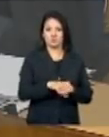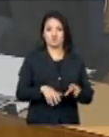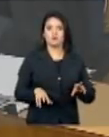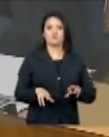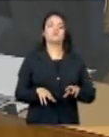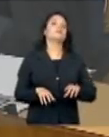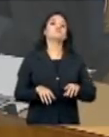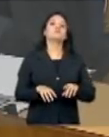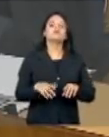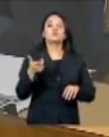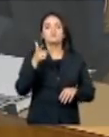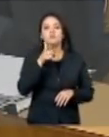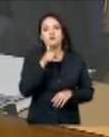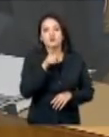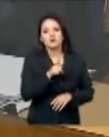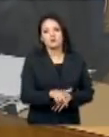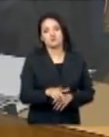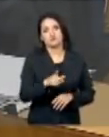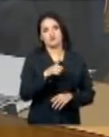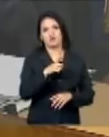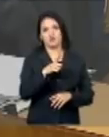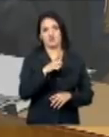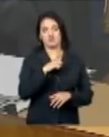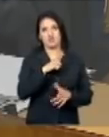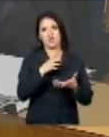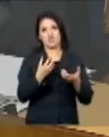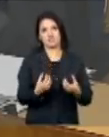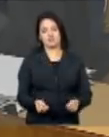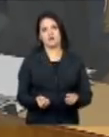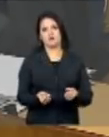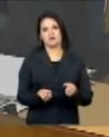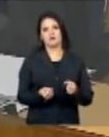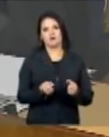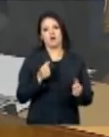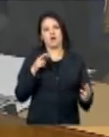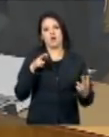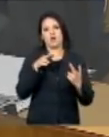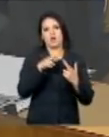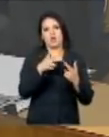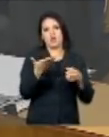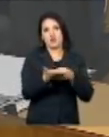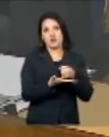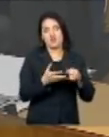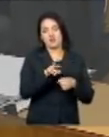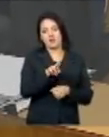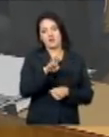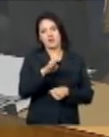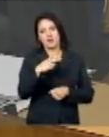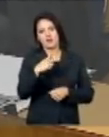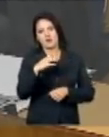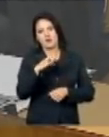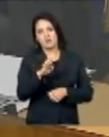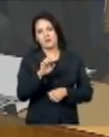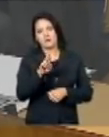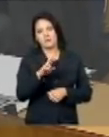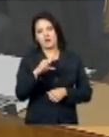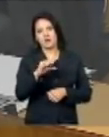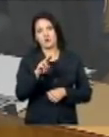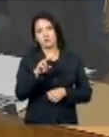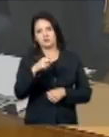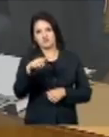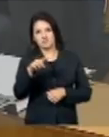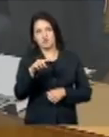configuração da repercussão geral o nosso denominado plenário